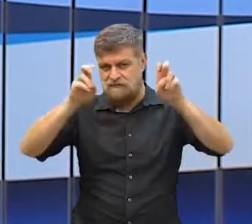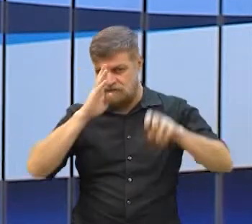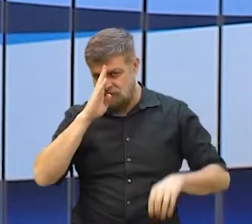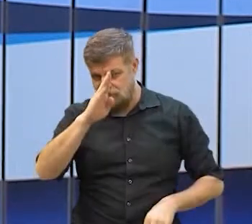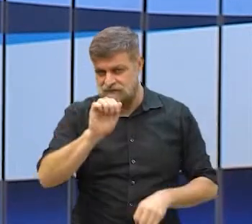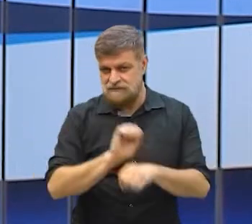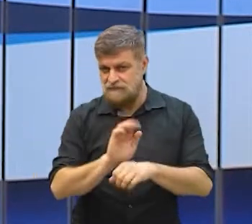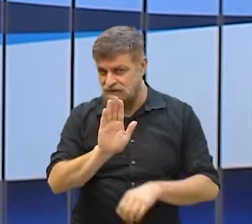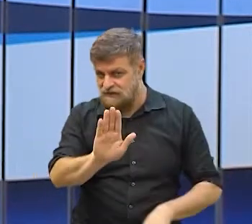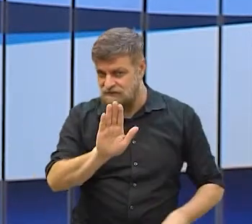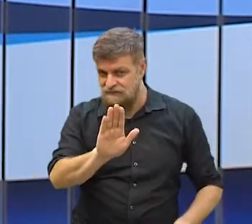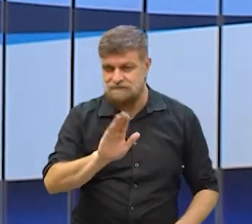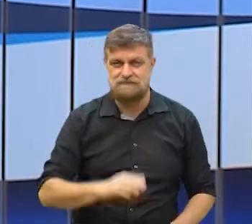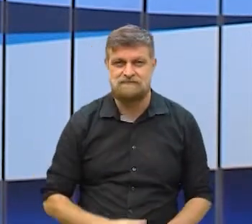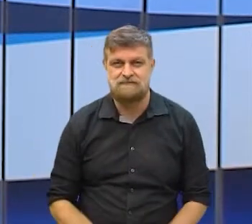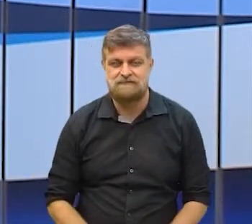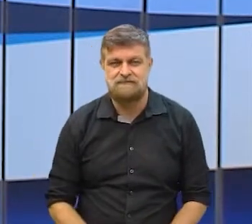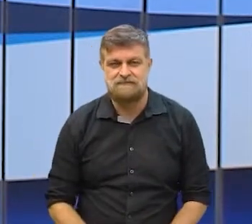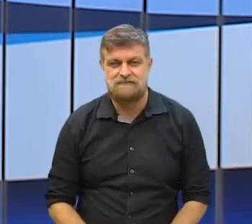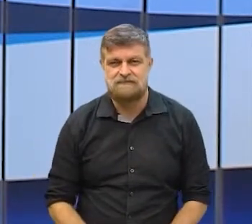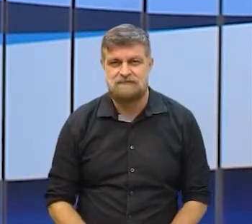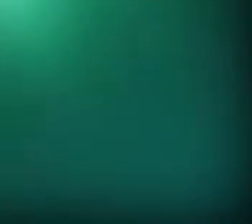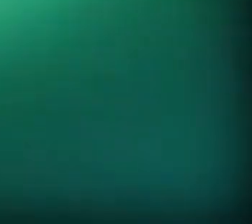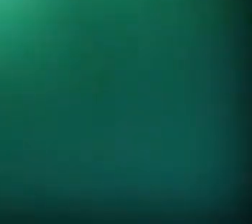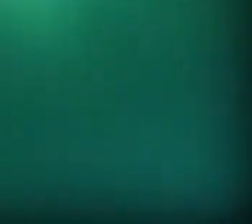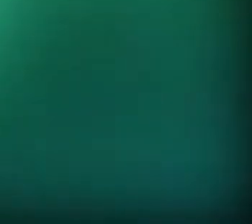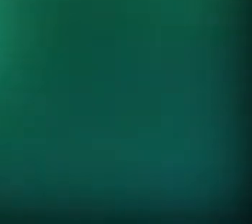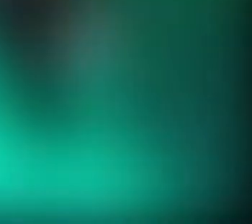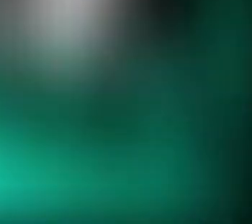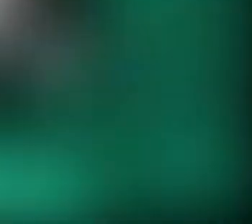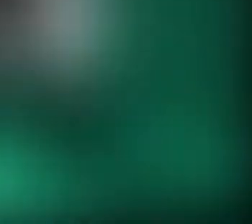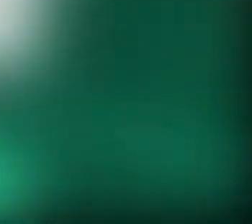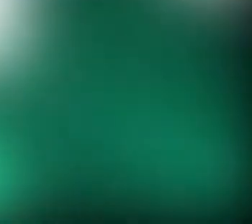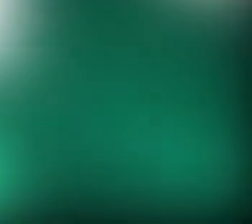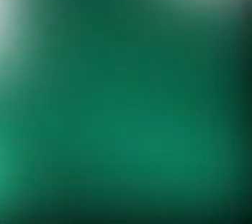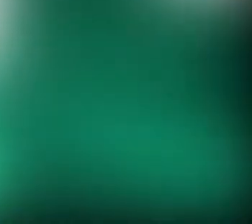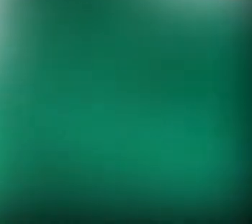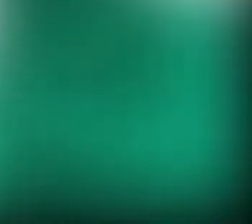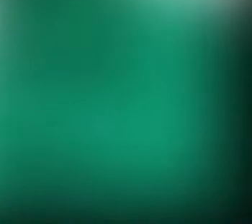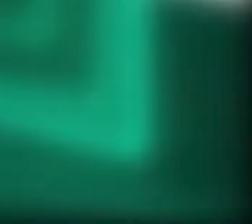gente volta com questão de ordem. Não saia daí.